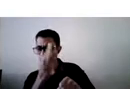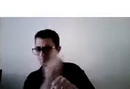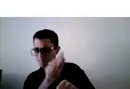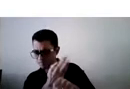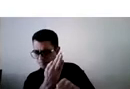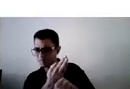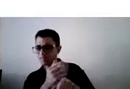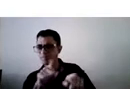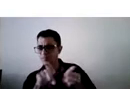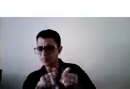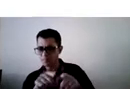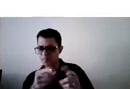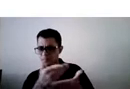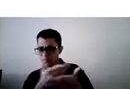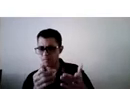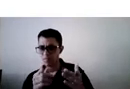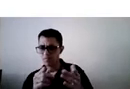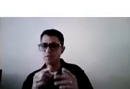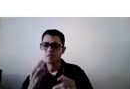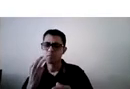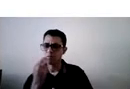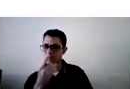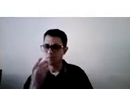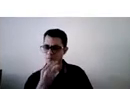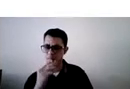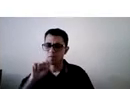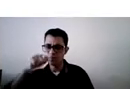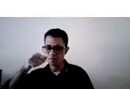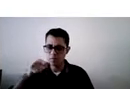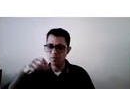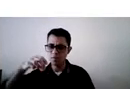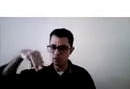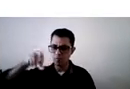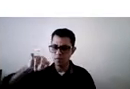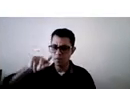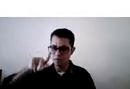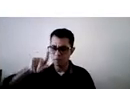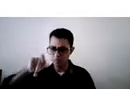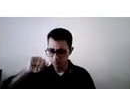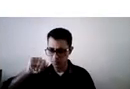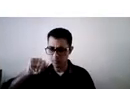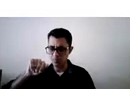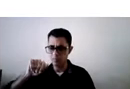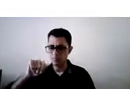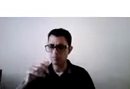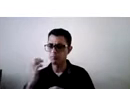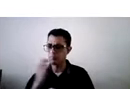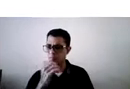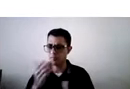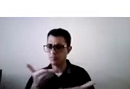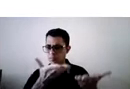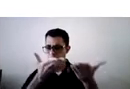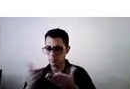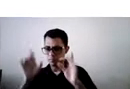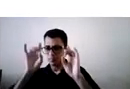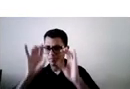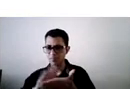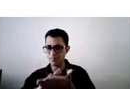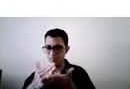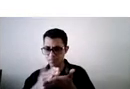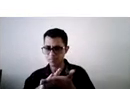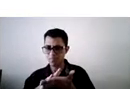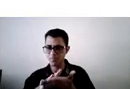na travessia. É de Mário Sérgio Cortella. Hoje também fiz um convite especial para o nosso intérprete